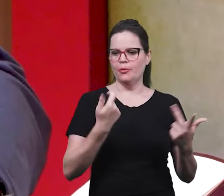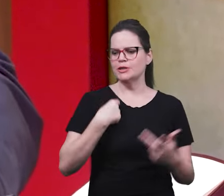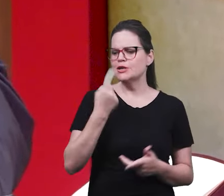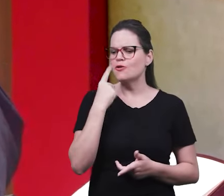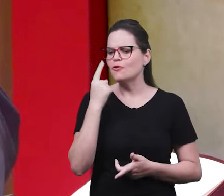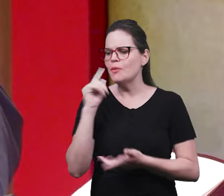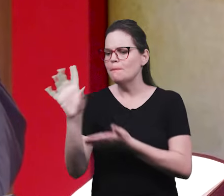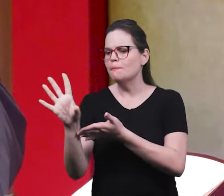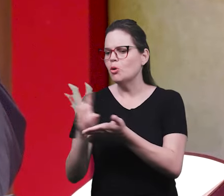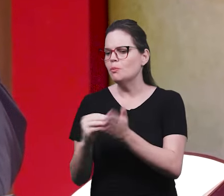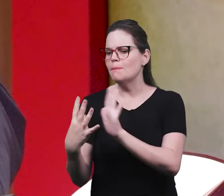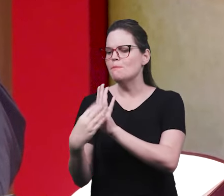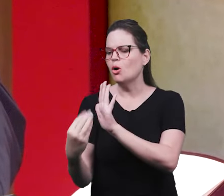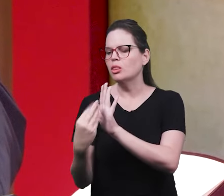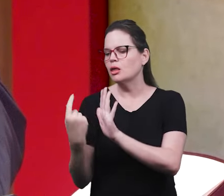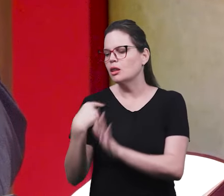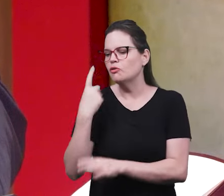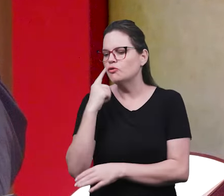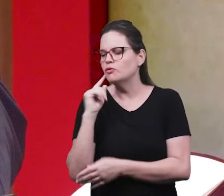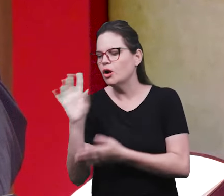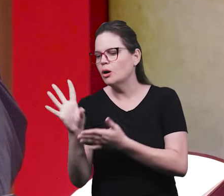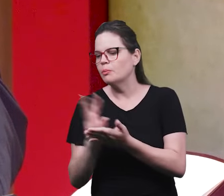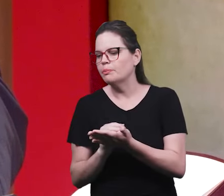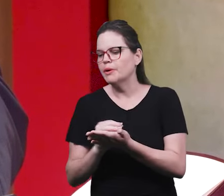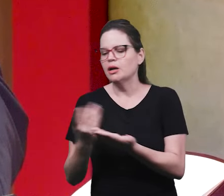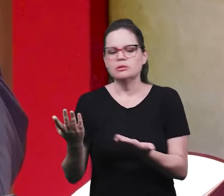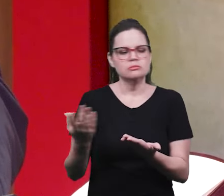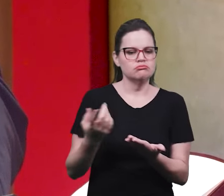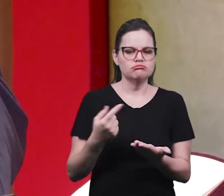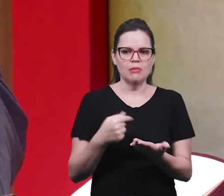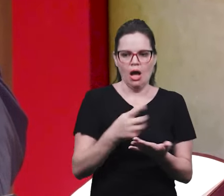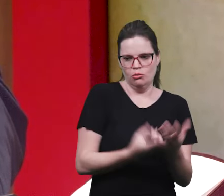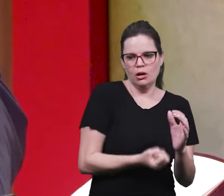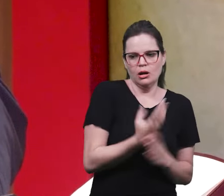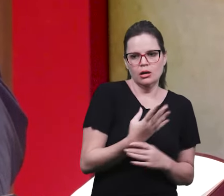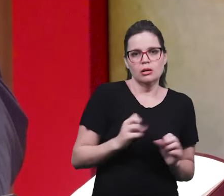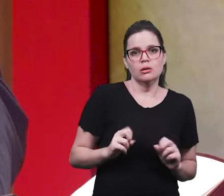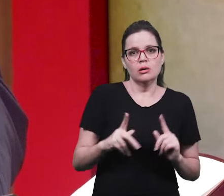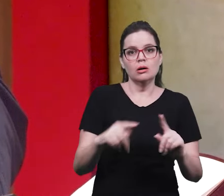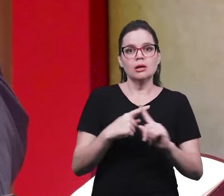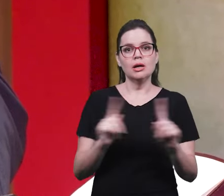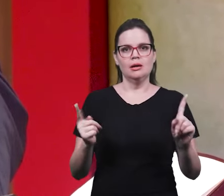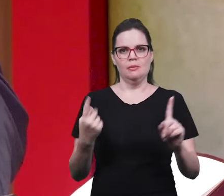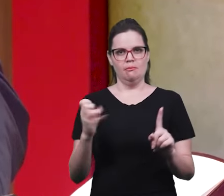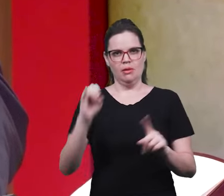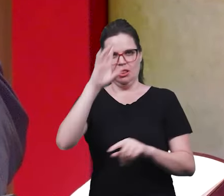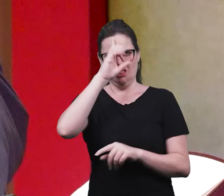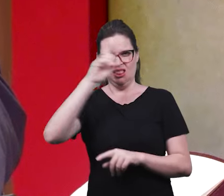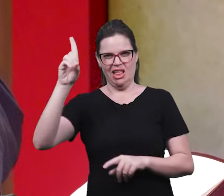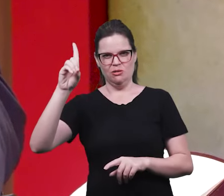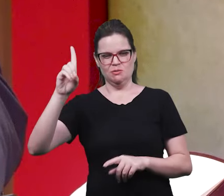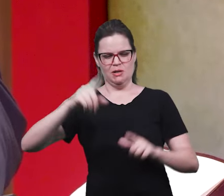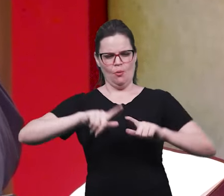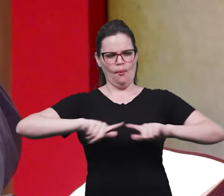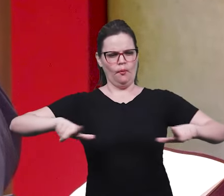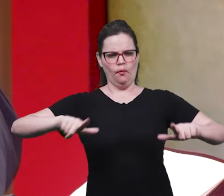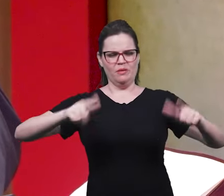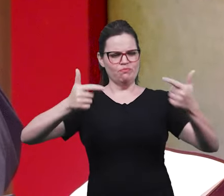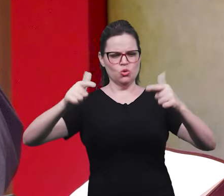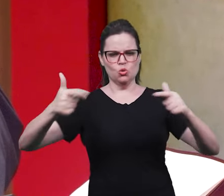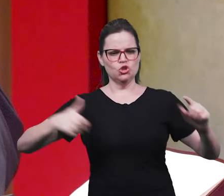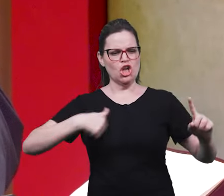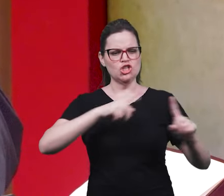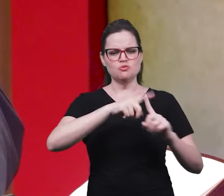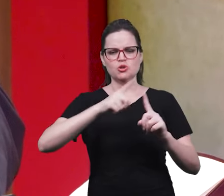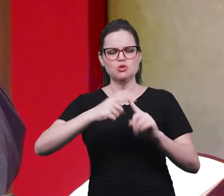dificuldade de aceitar isso aí. Como é que pode Deus criar do nada? É o poder dele que faz criar do nada. Então, a filosofia tinha dificuldade de